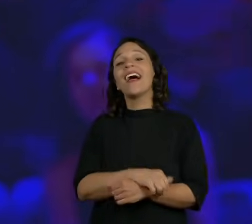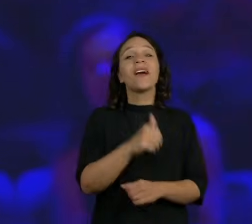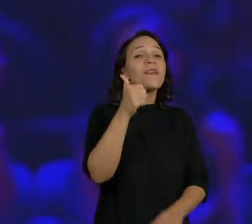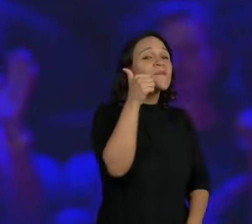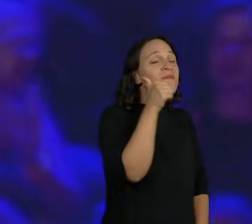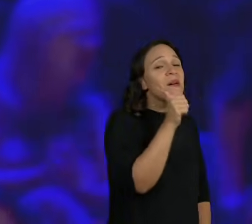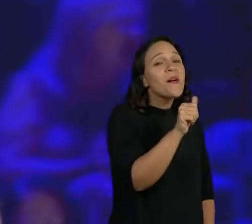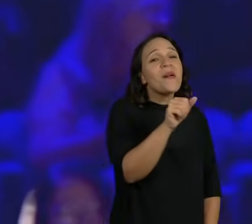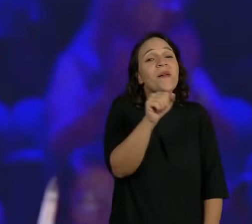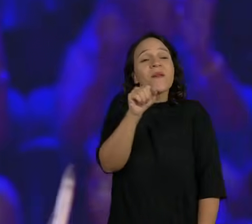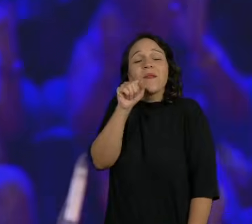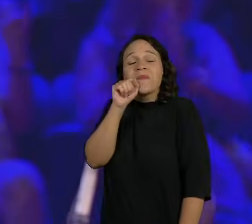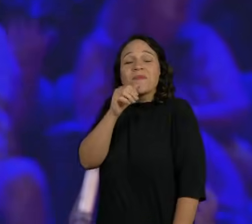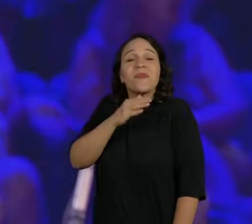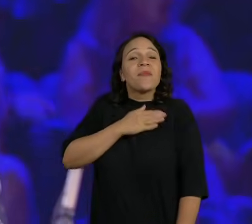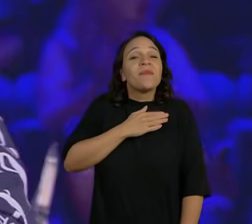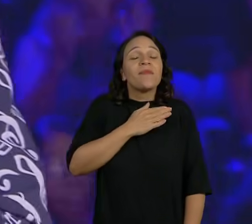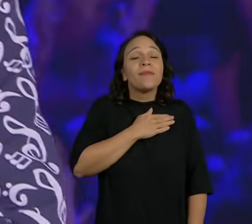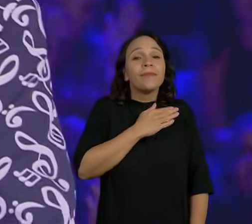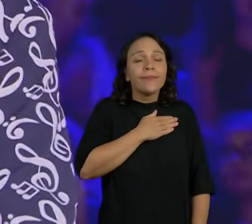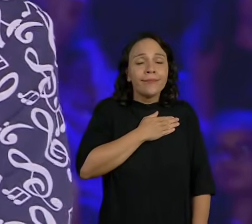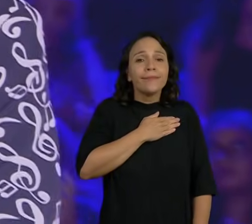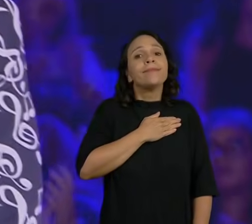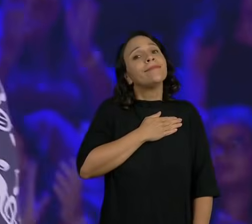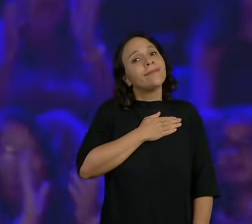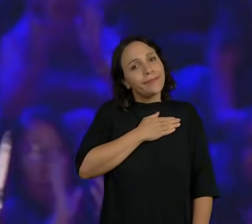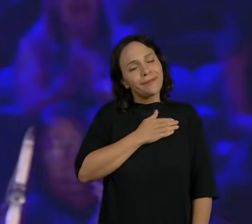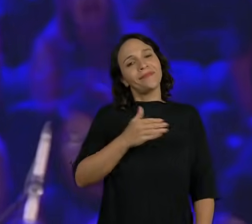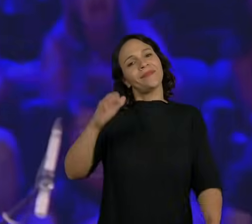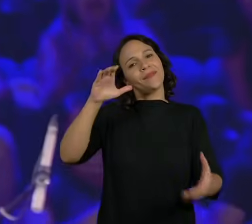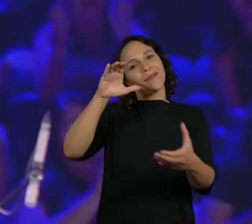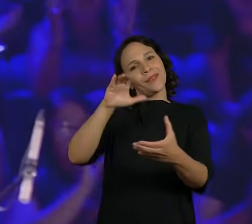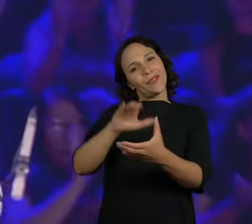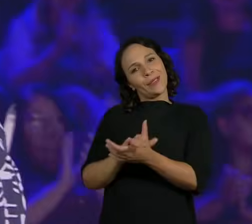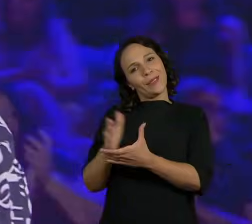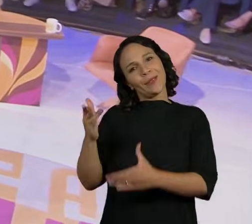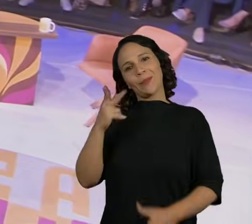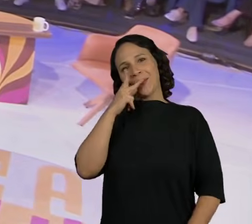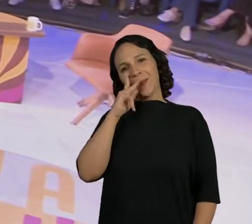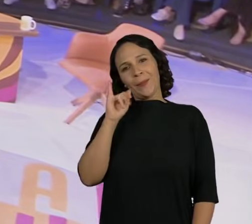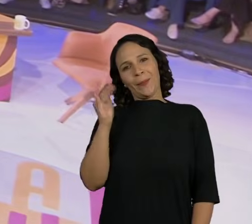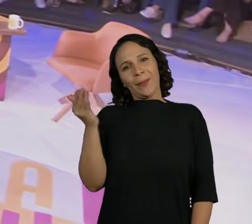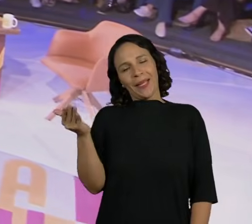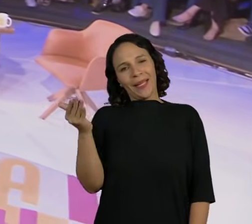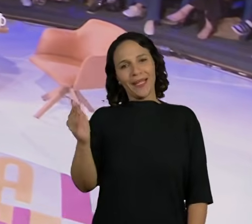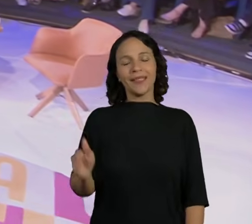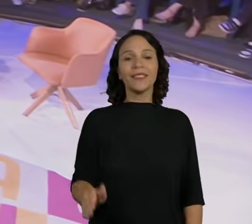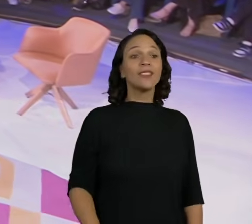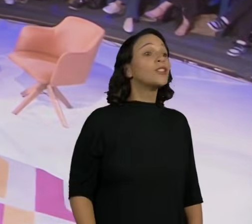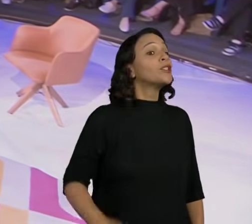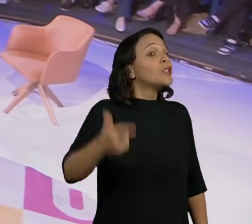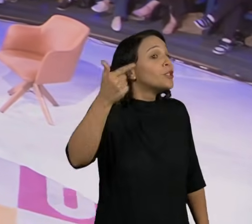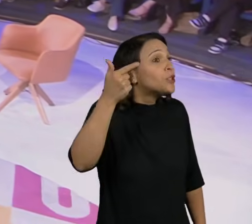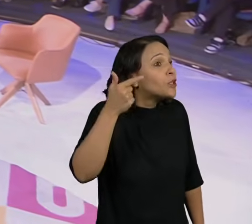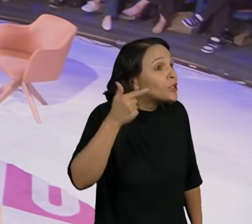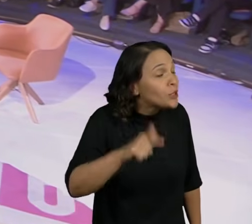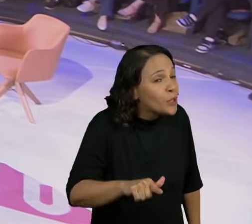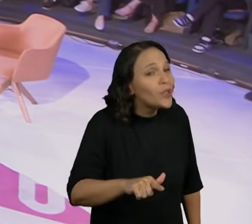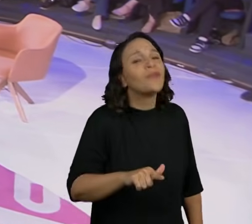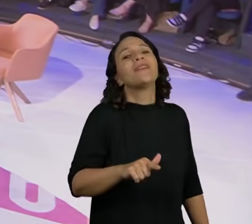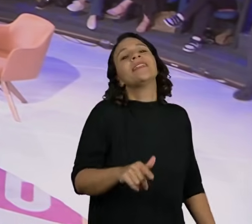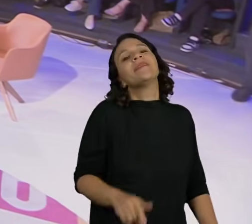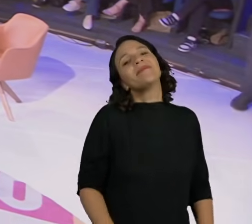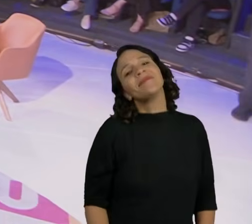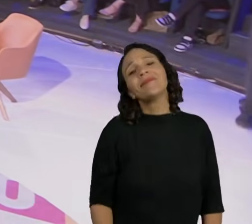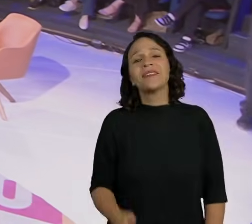Ai, minha mãe, minha mãe. É a mulher do meu pai. Mais um.